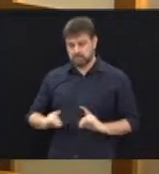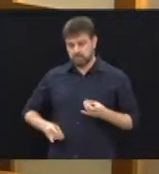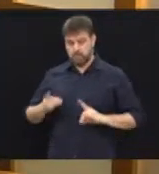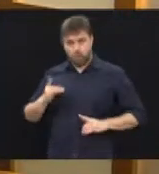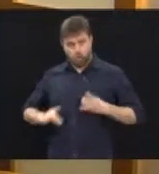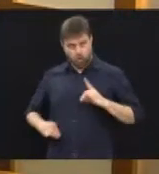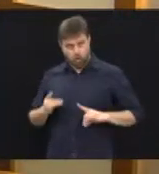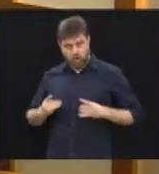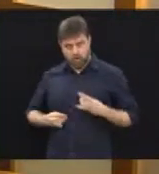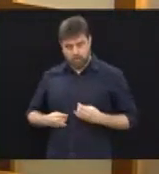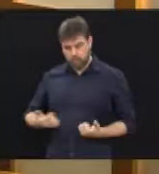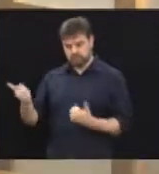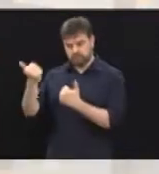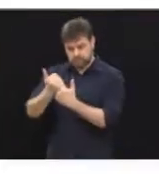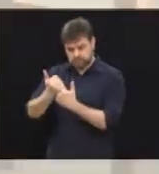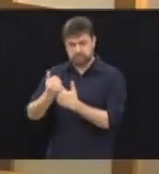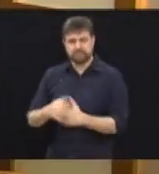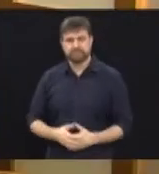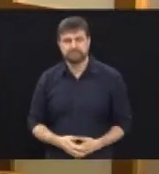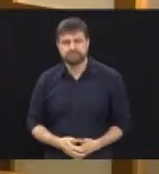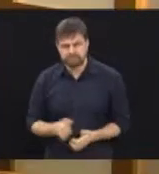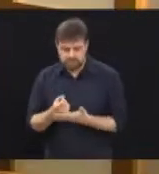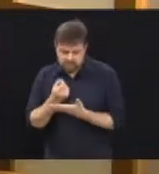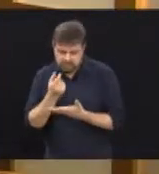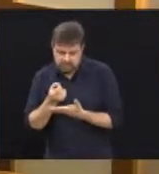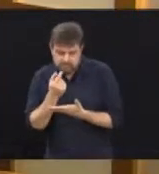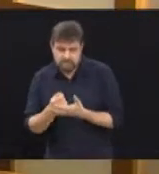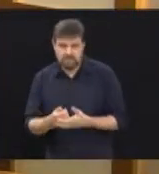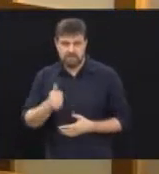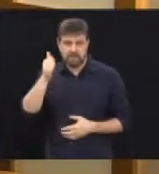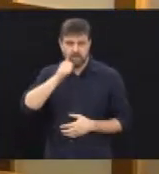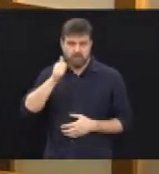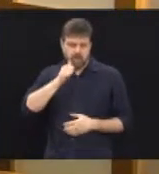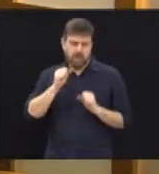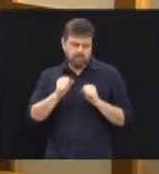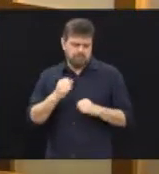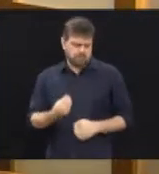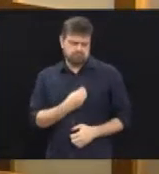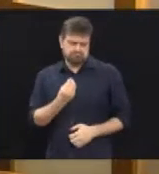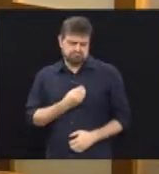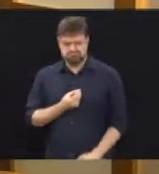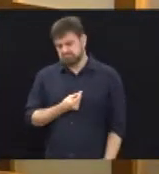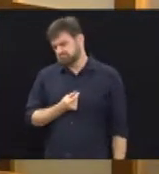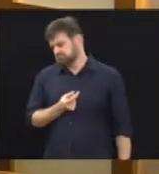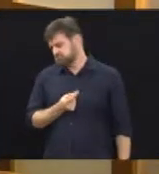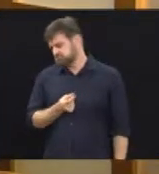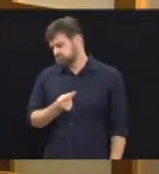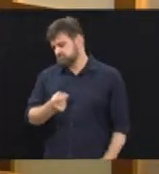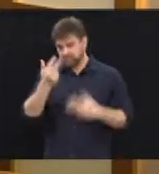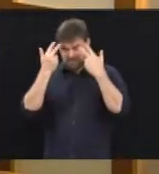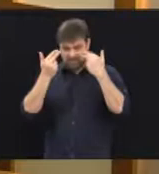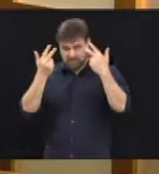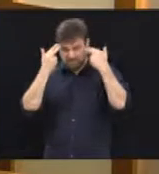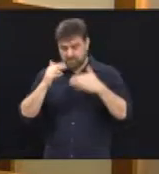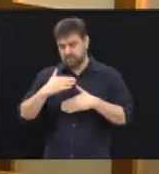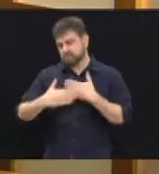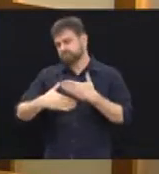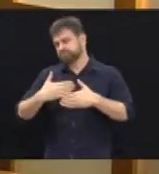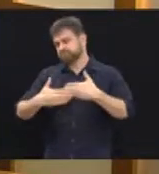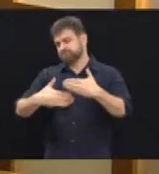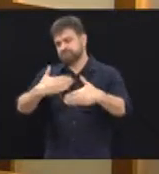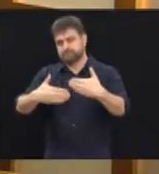os tratamentos à base de hormônio. A mulher pode ficar sem a terapia de reposição hormonal, porém, a longo prazo, como eu